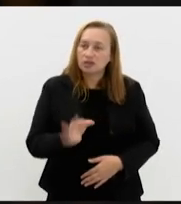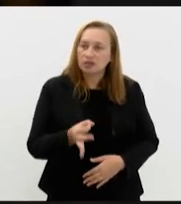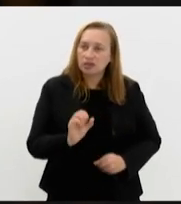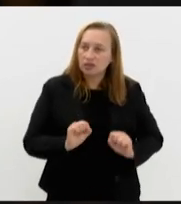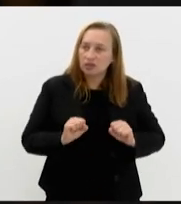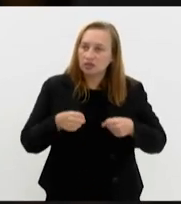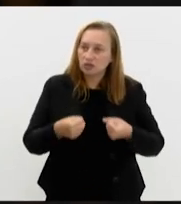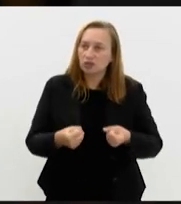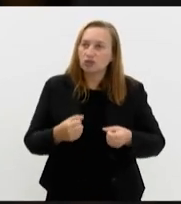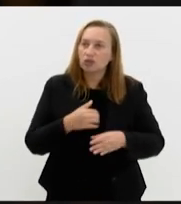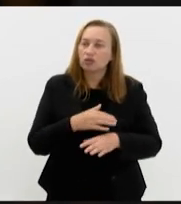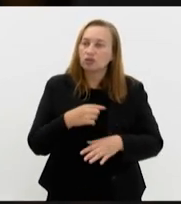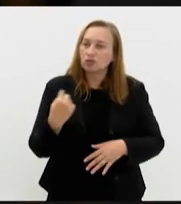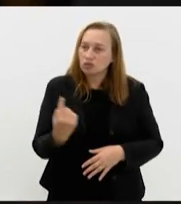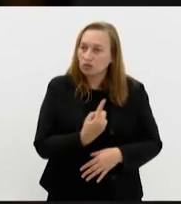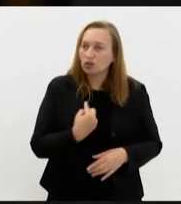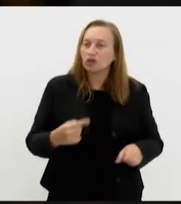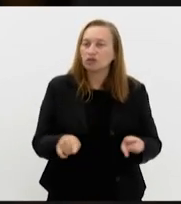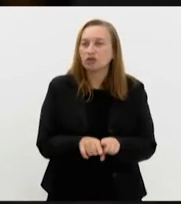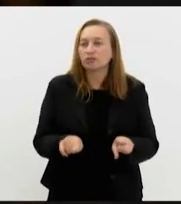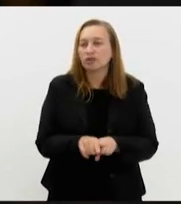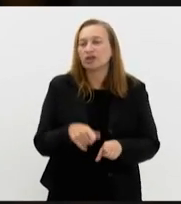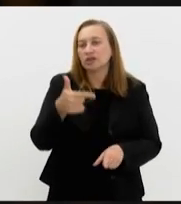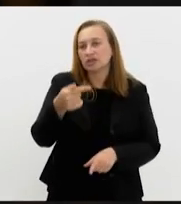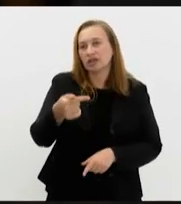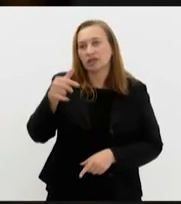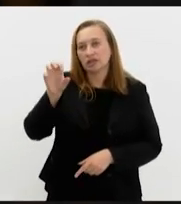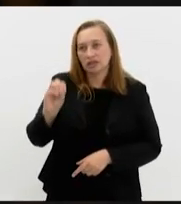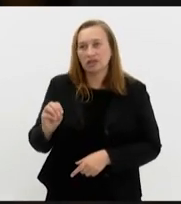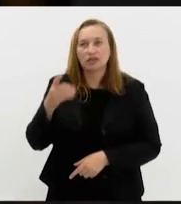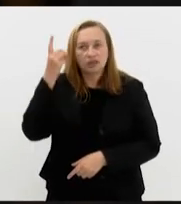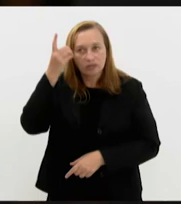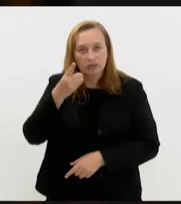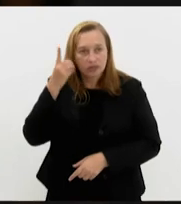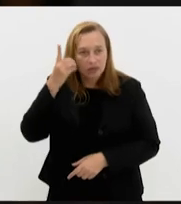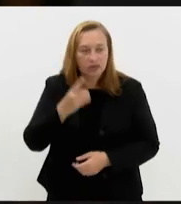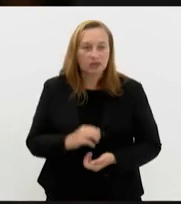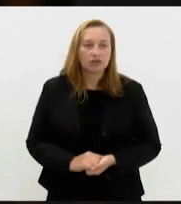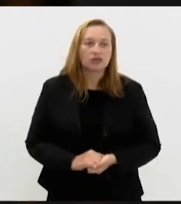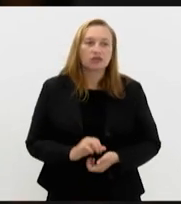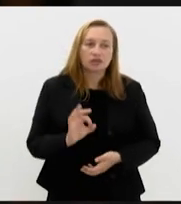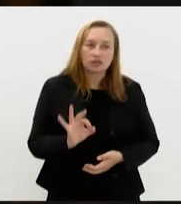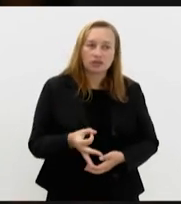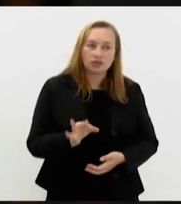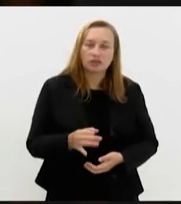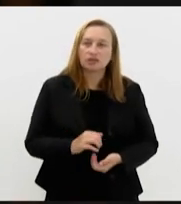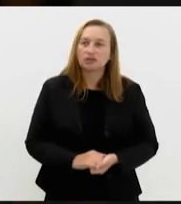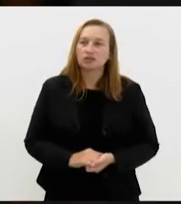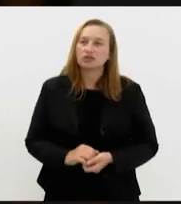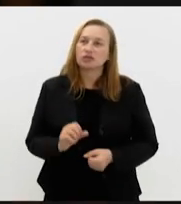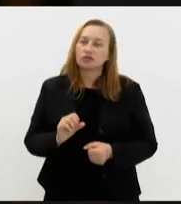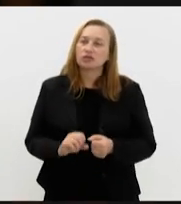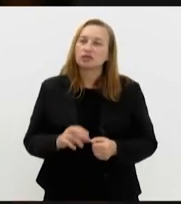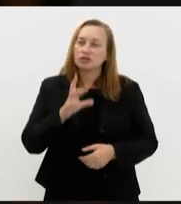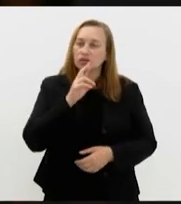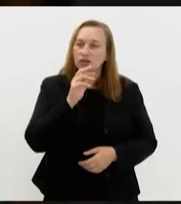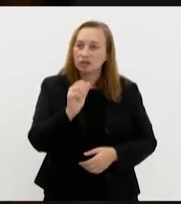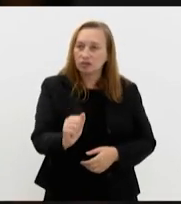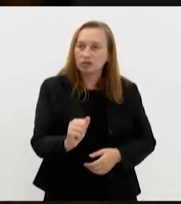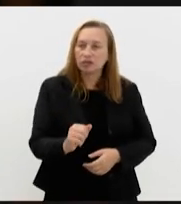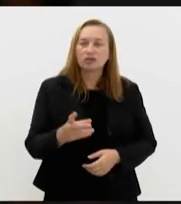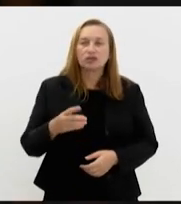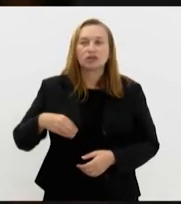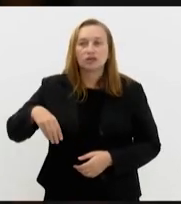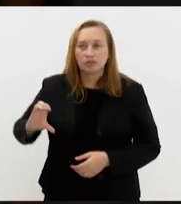empenhado com todos nós aqui, 70 deputados e deputadas, e a gente com certeza também pode fazer, deputado Rodrigo Amorim, deputado Carlos